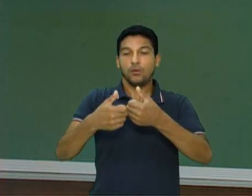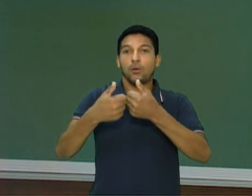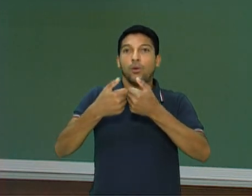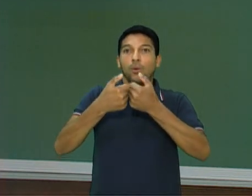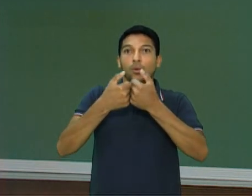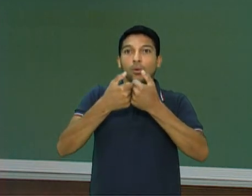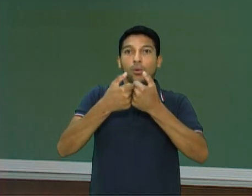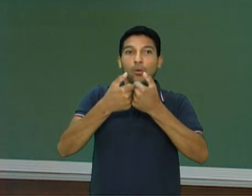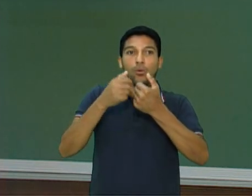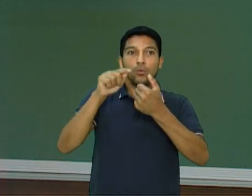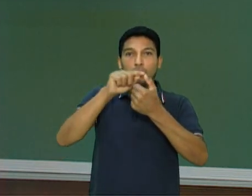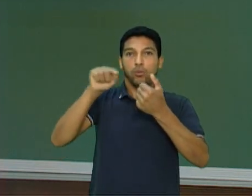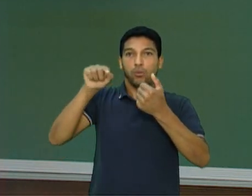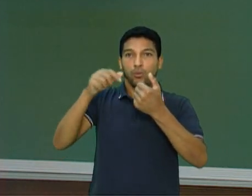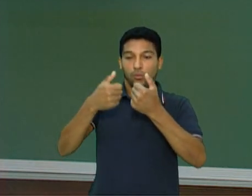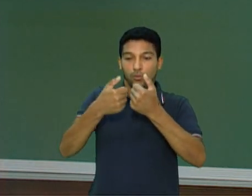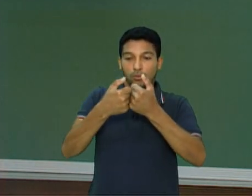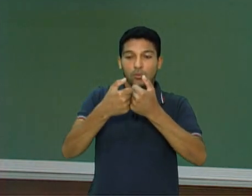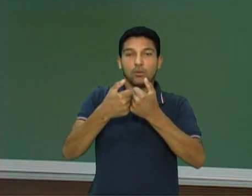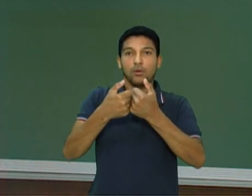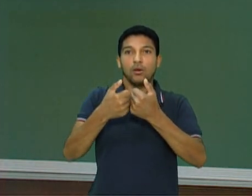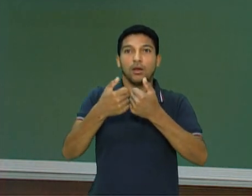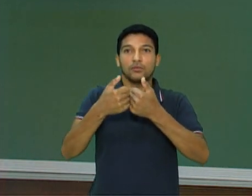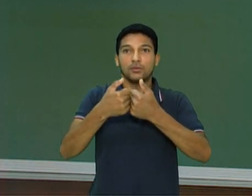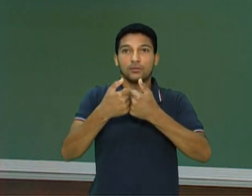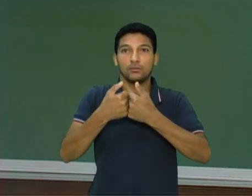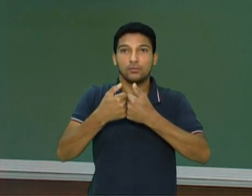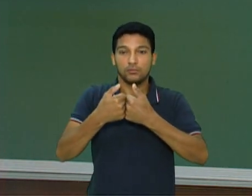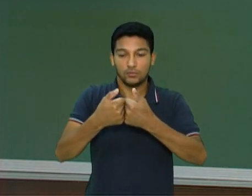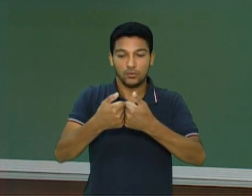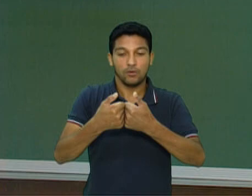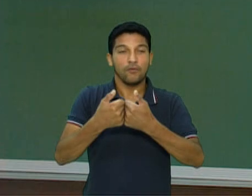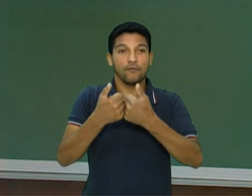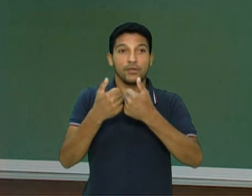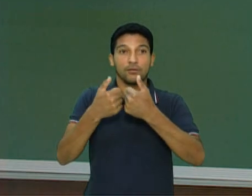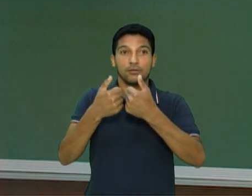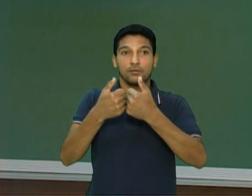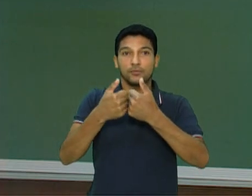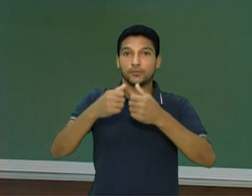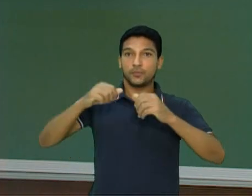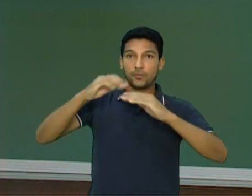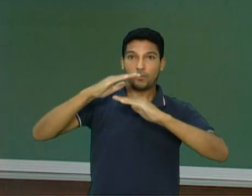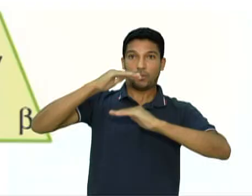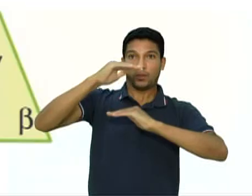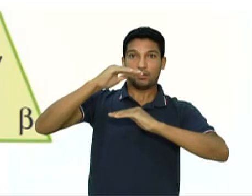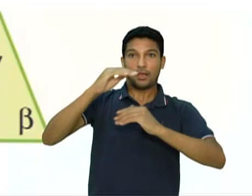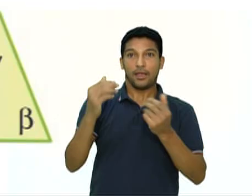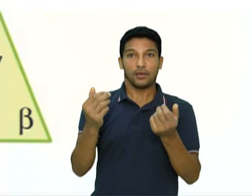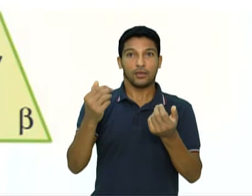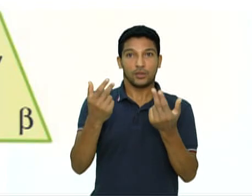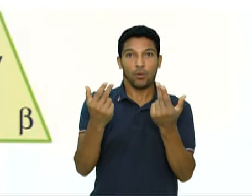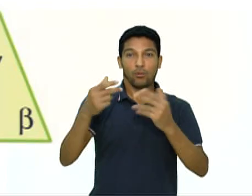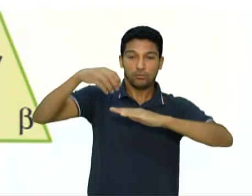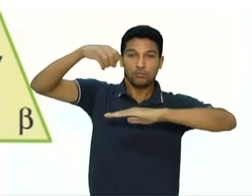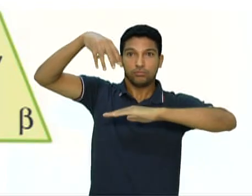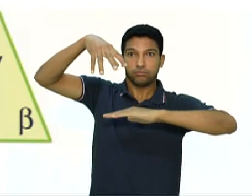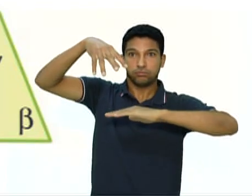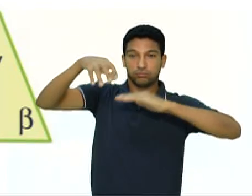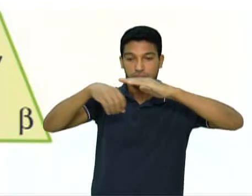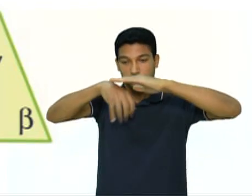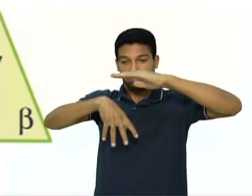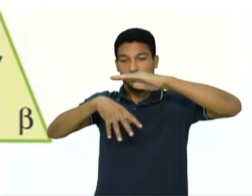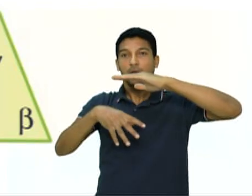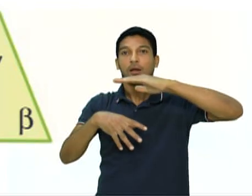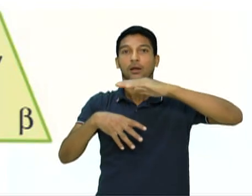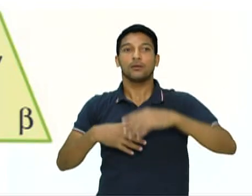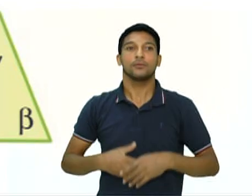idênticas, mas nem sempre isso acontece. Dá uma olhadinha no próximo, né? Antes está aqui, né, o segmento CD é paralelo ao plano